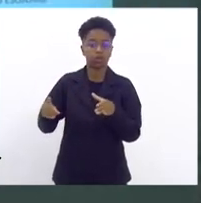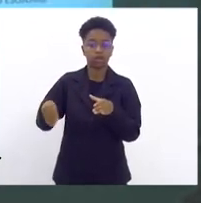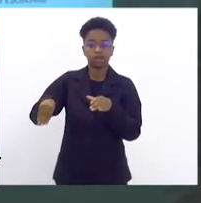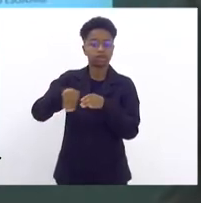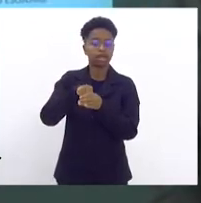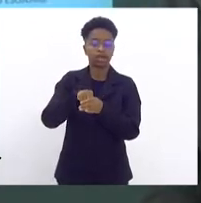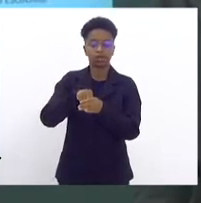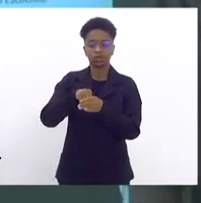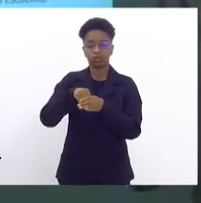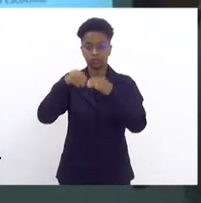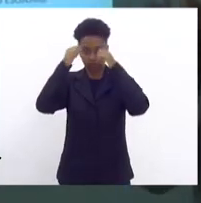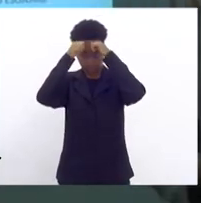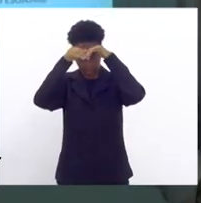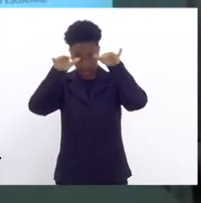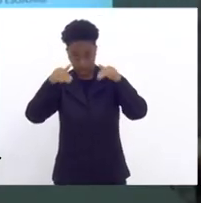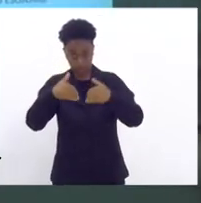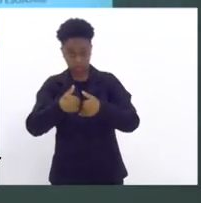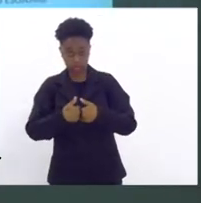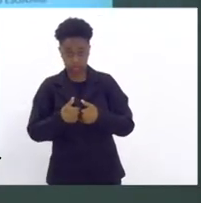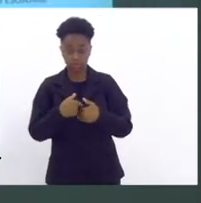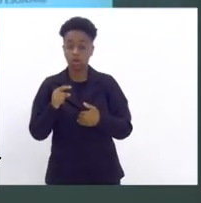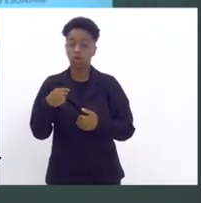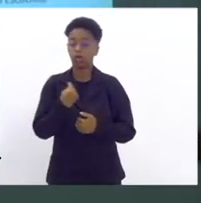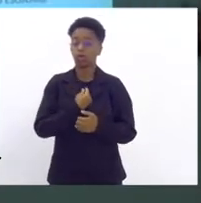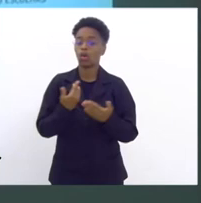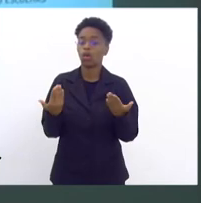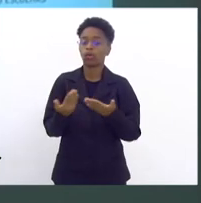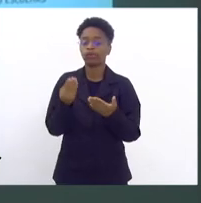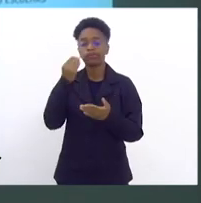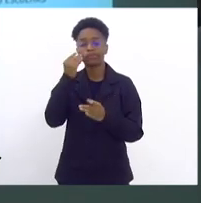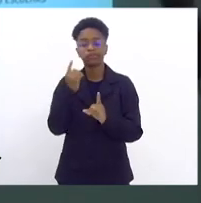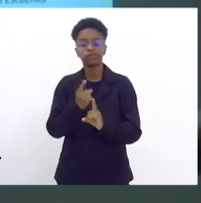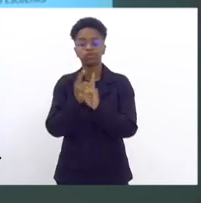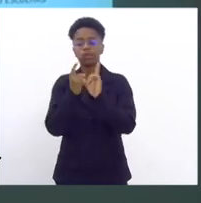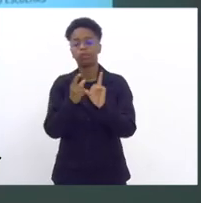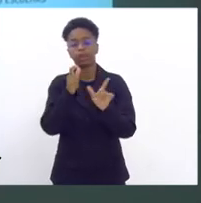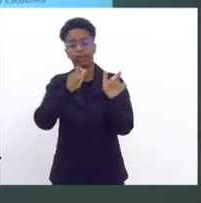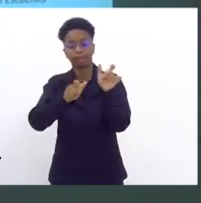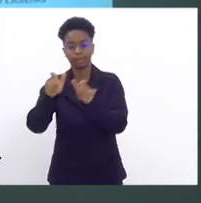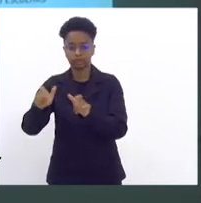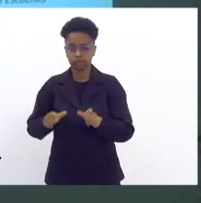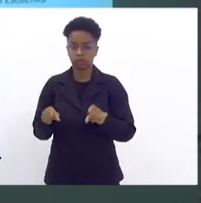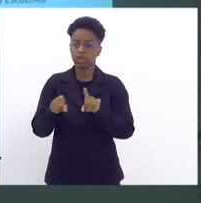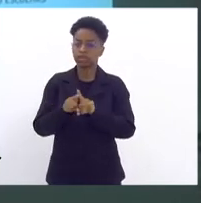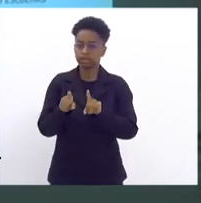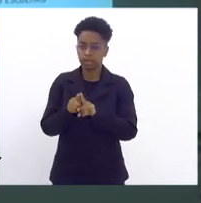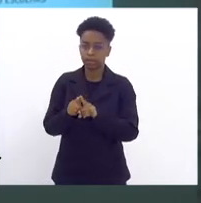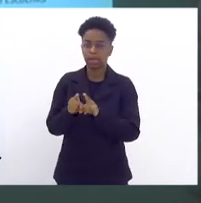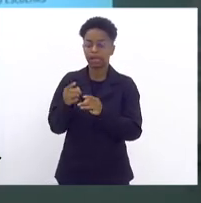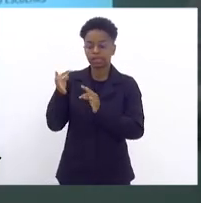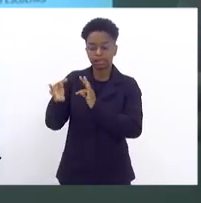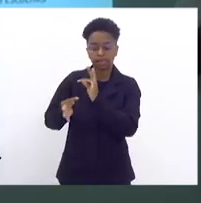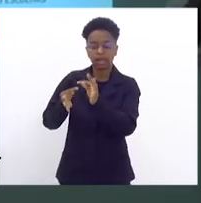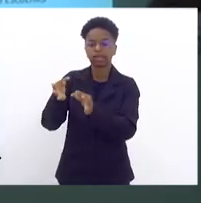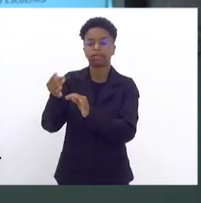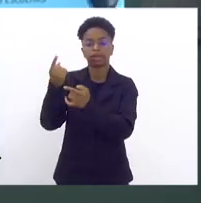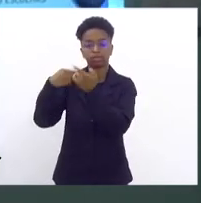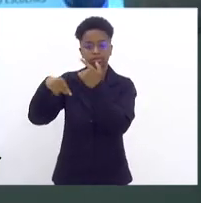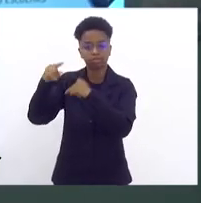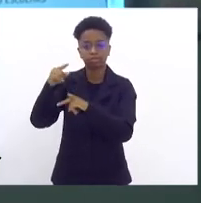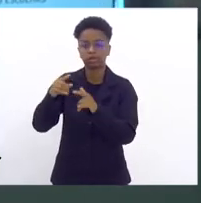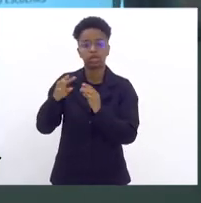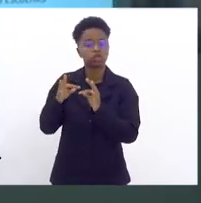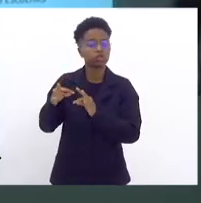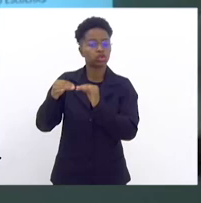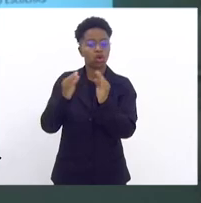o que a gente precisa hoje né de identificar essas pessoas com autismo de ter uma reabilitação Permanente em todas as